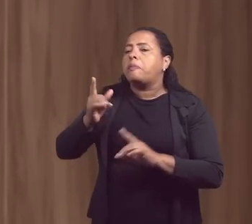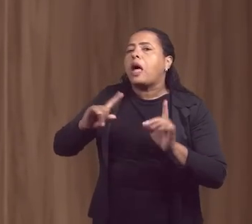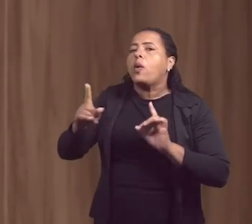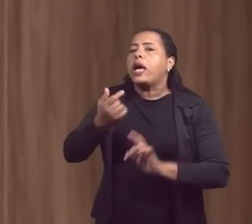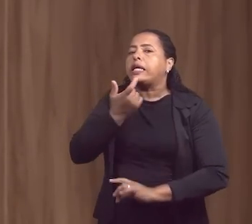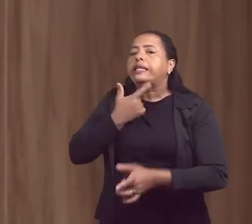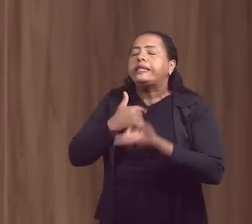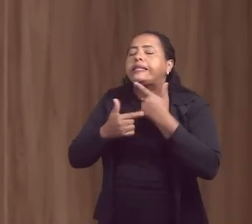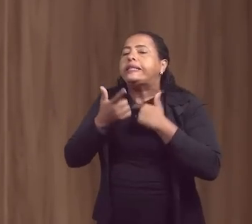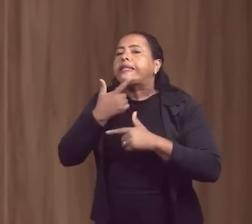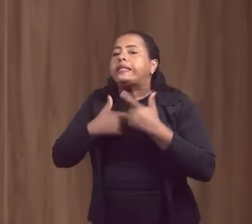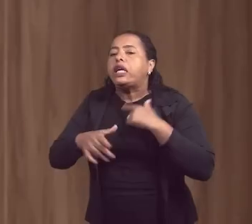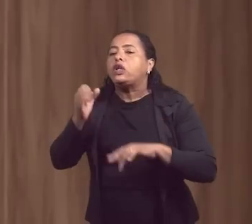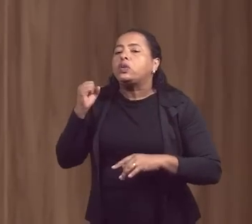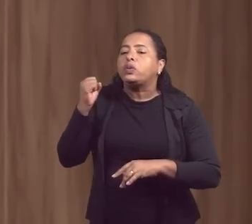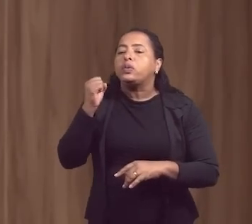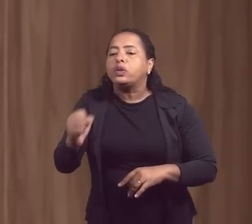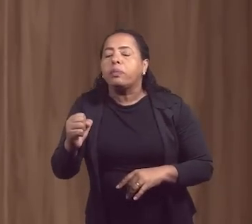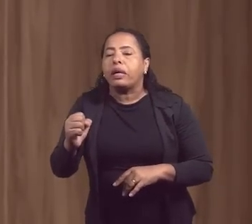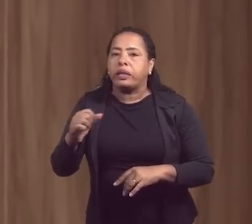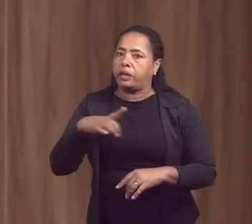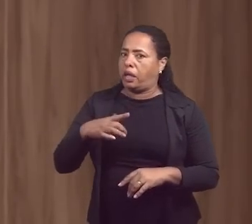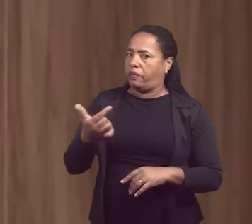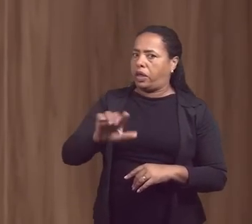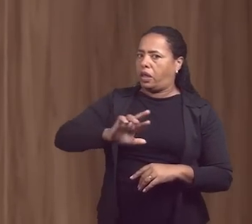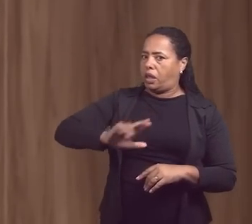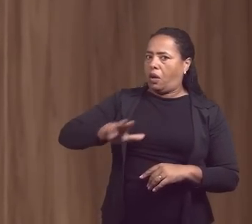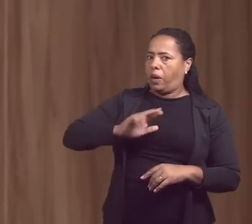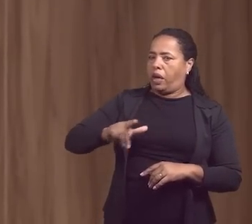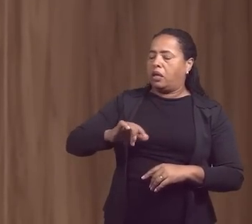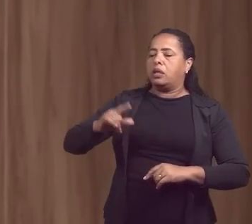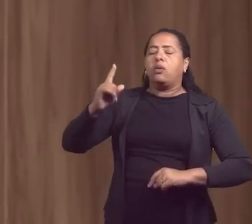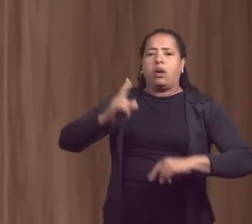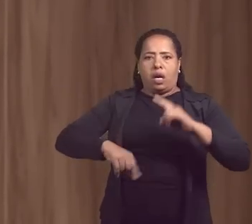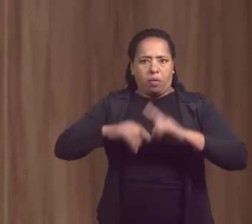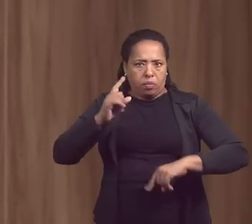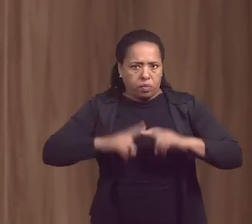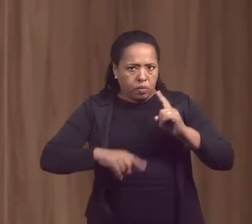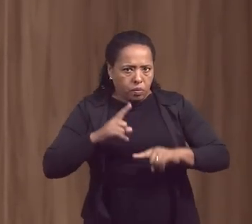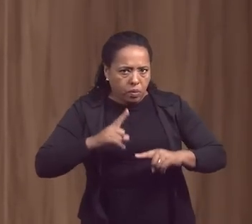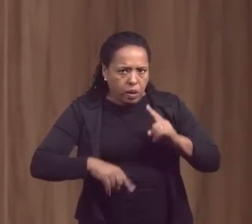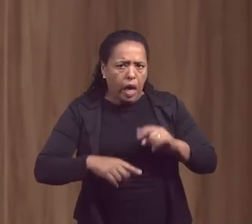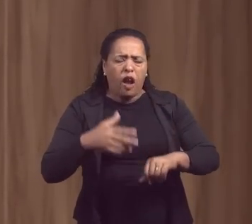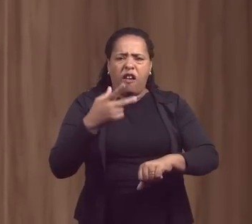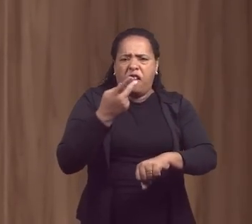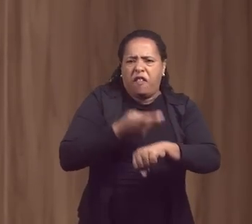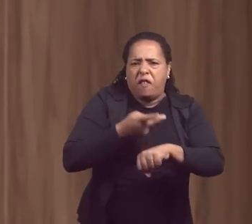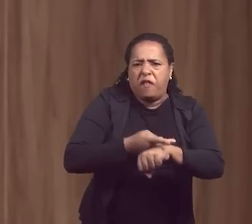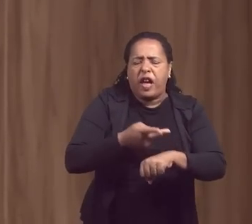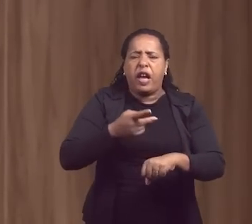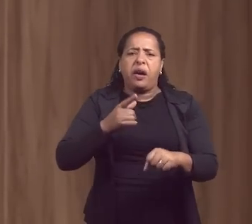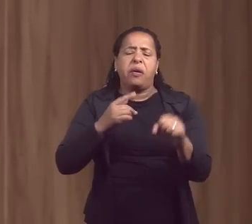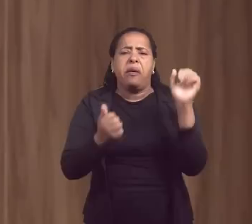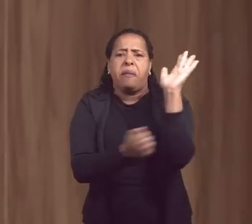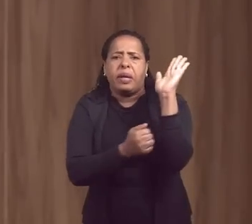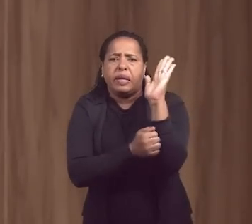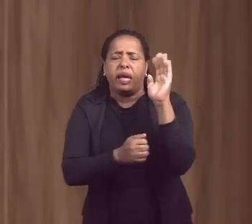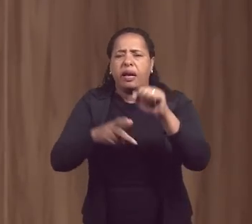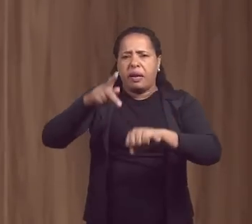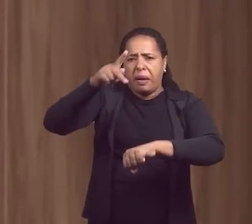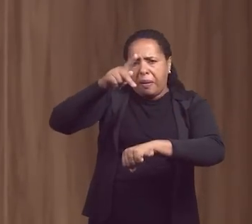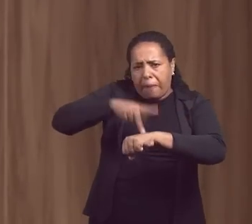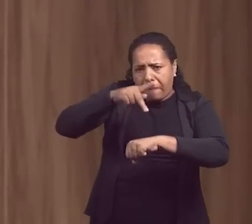pessoa, né? Então tem objetos que são colocados na mão do homicida aqui, o ferro, a madeira, a pedra, que